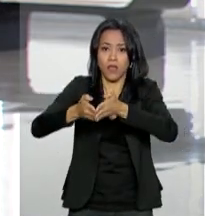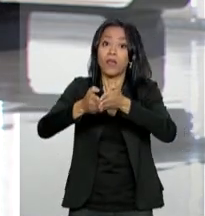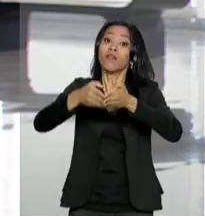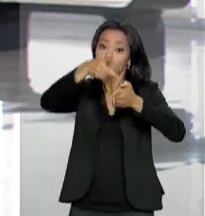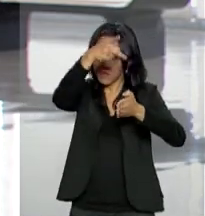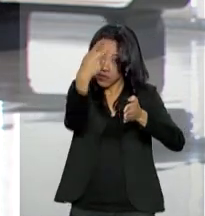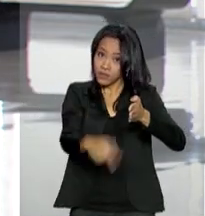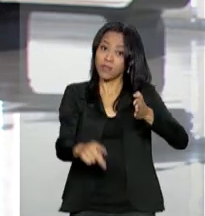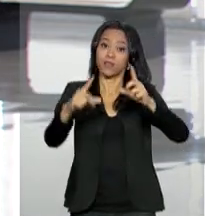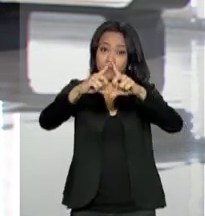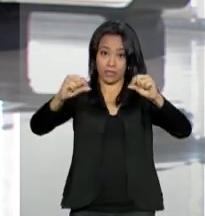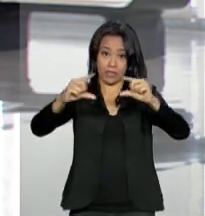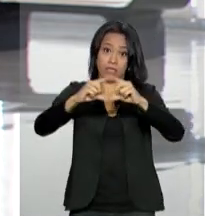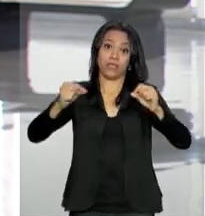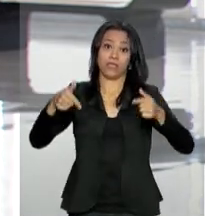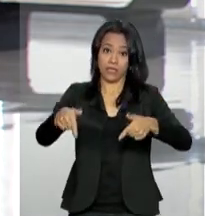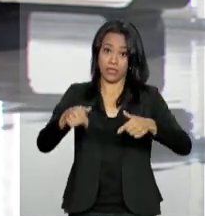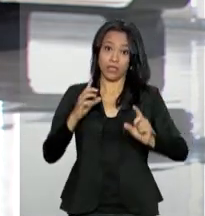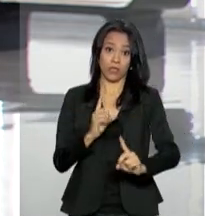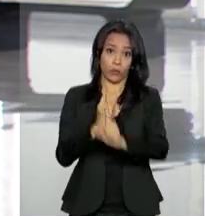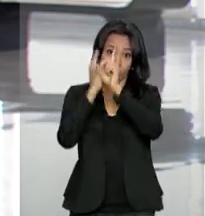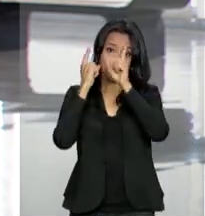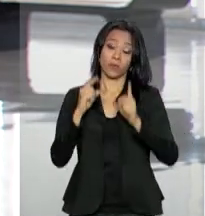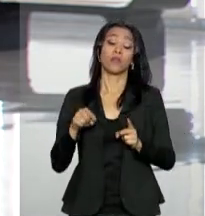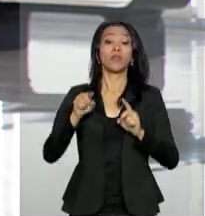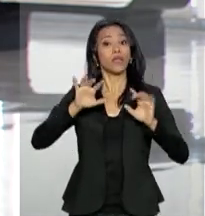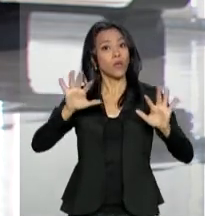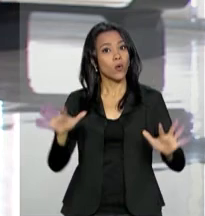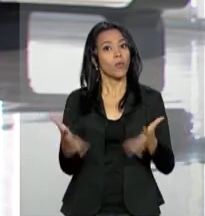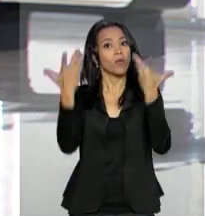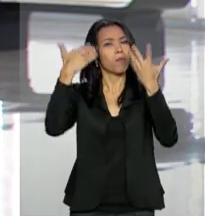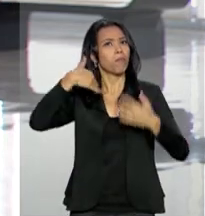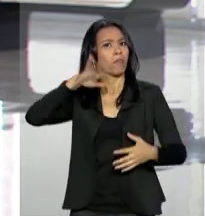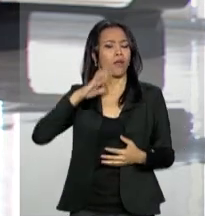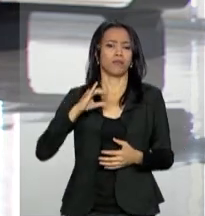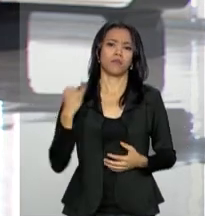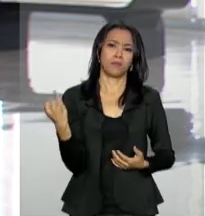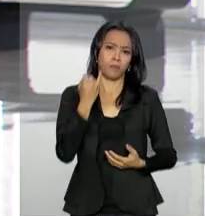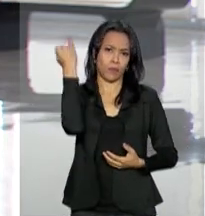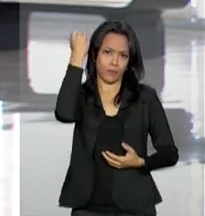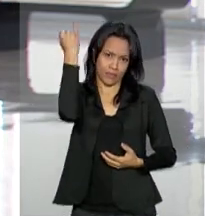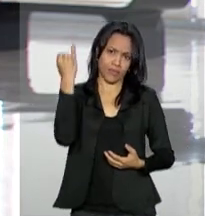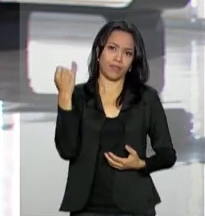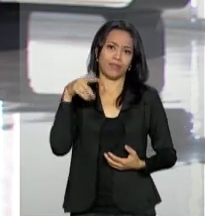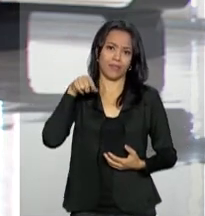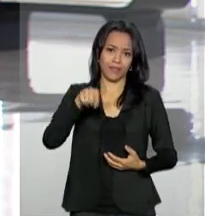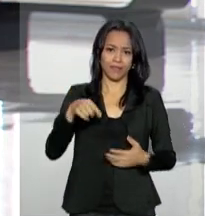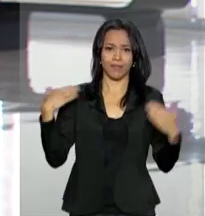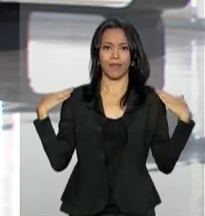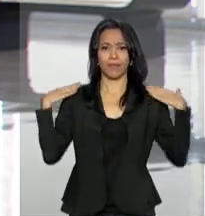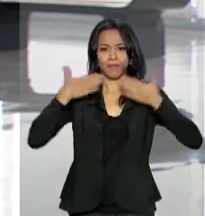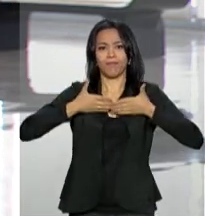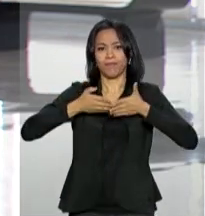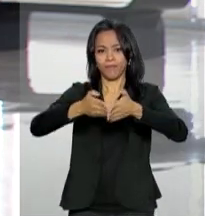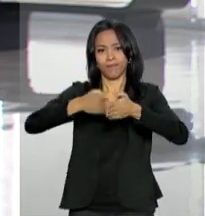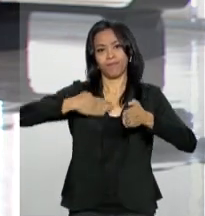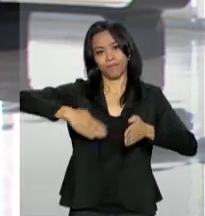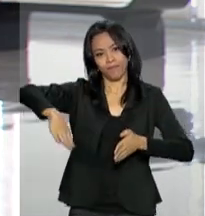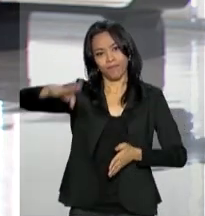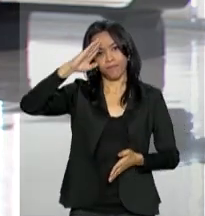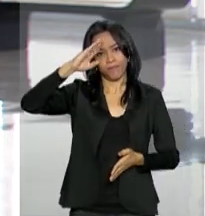fuzileiros navais aqui em brasília ea comemoração mais importante da marinha do brasil em seguida às 11